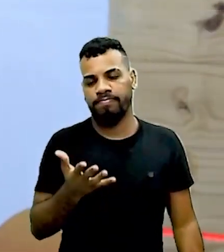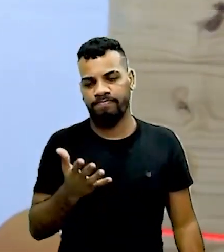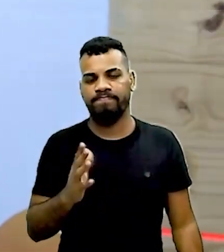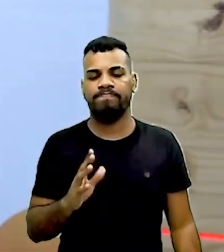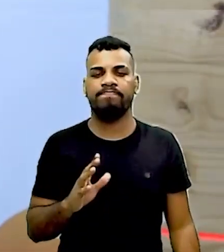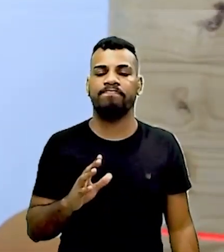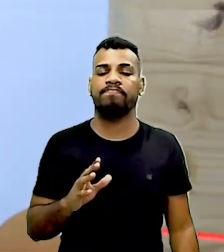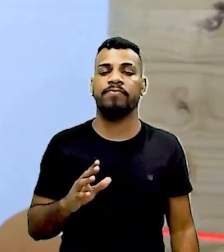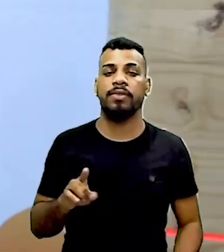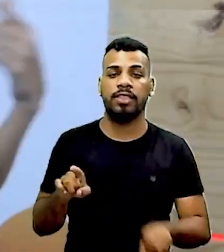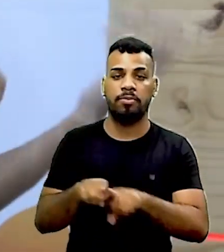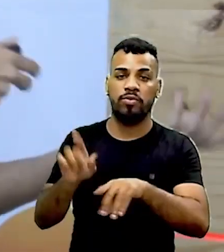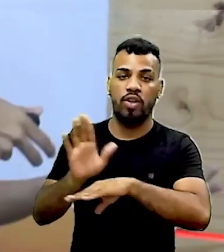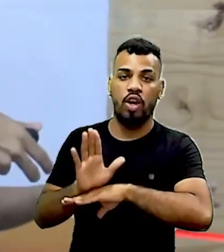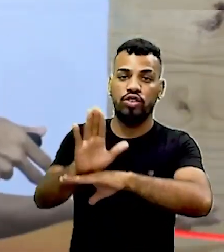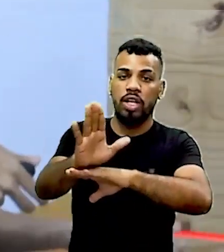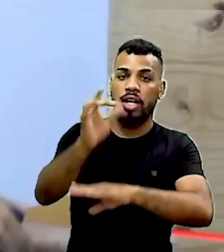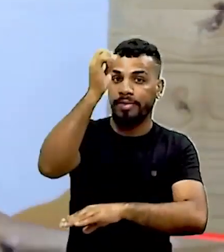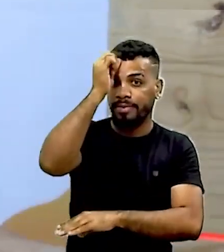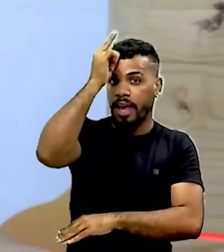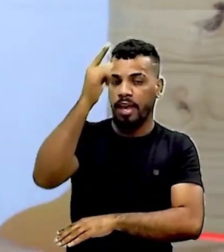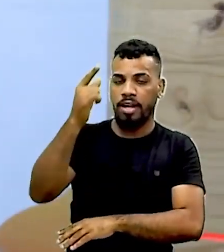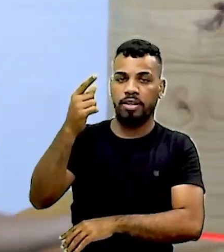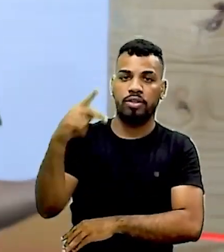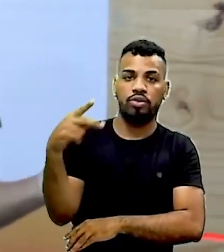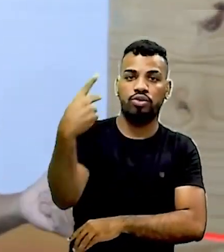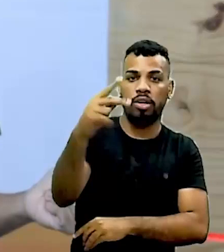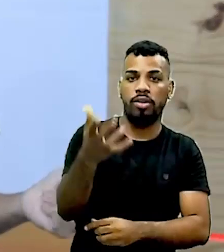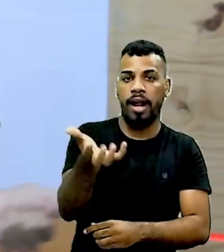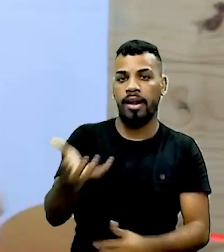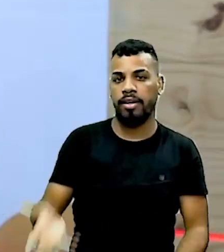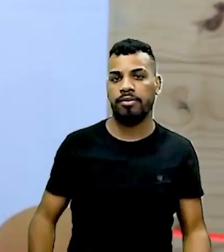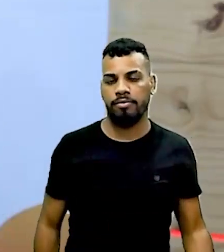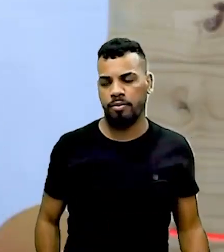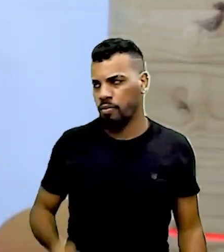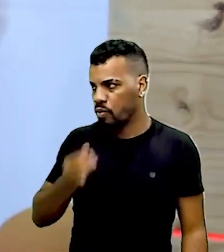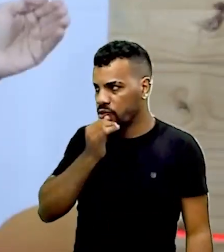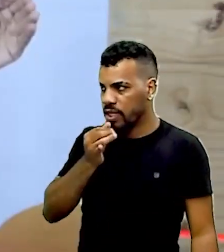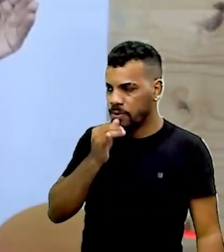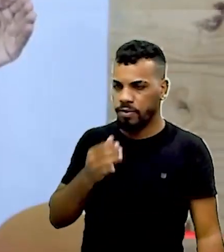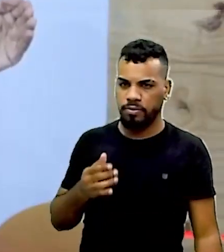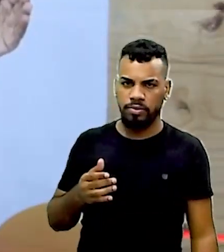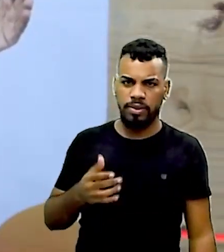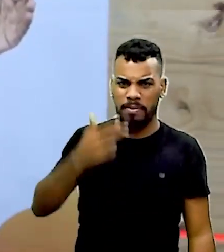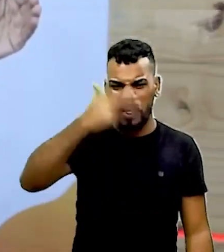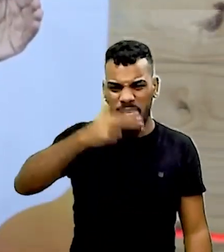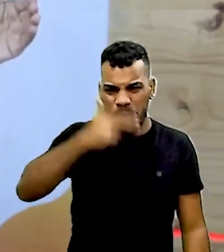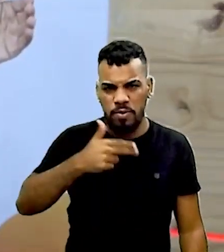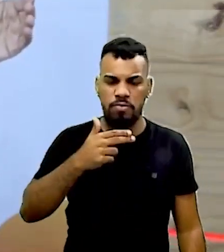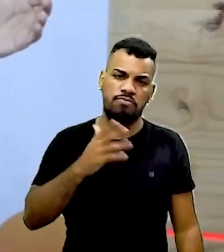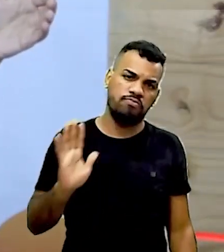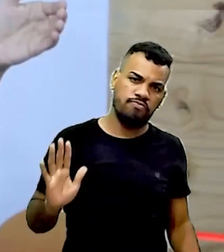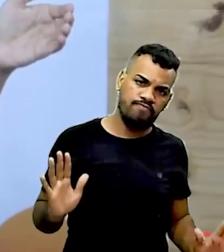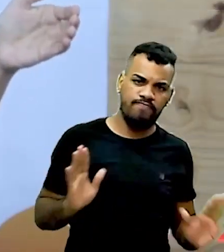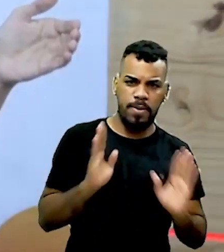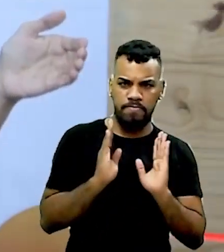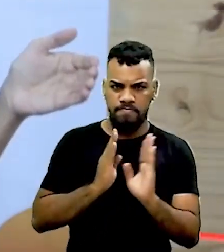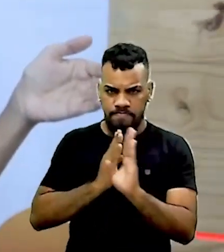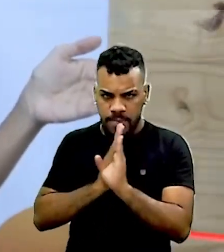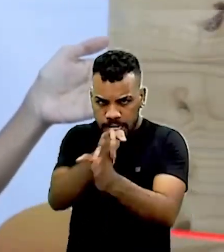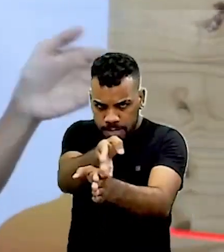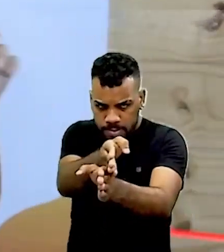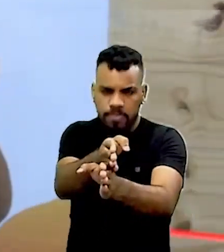vai ajudar a você passar a ideia do jogo que você está querendo passar. Por exemplo, se é algo linear, uma